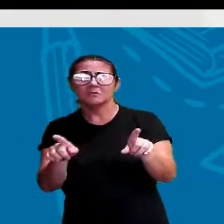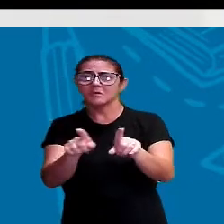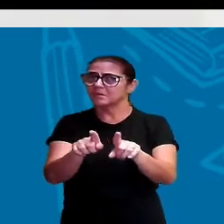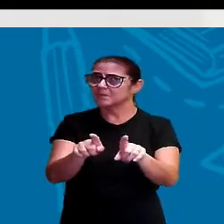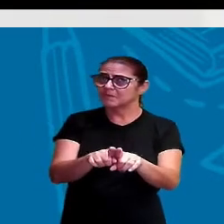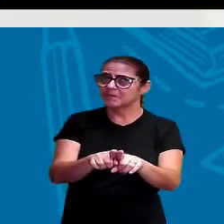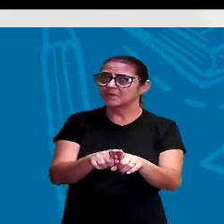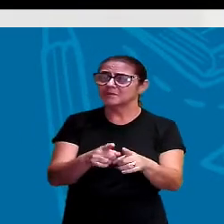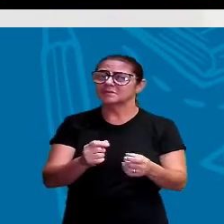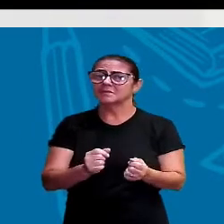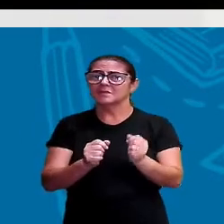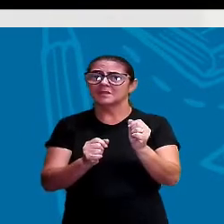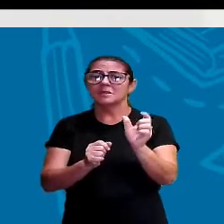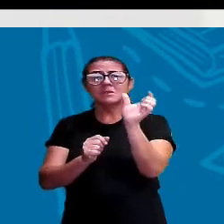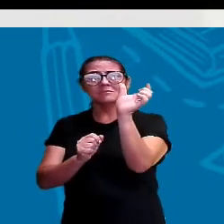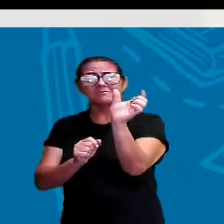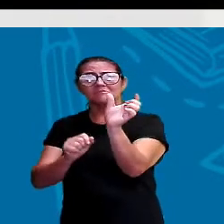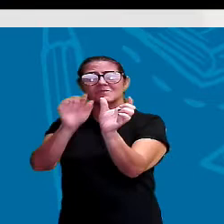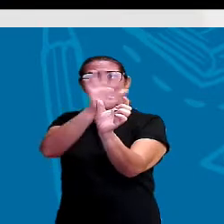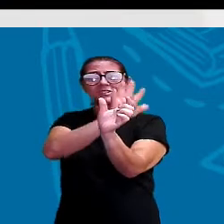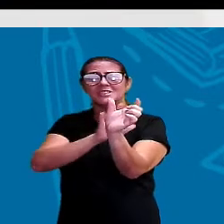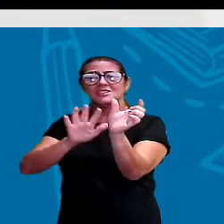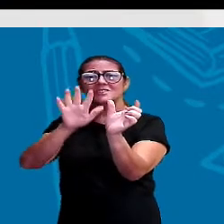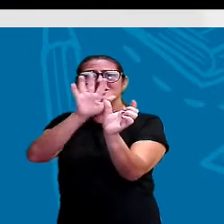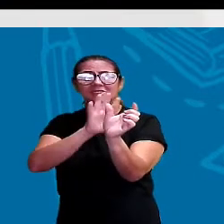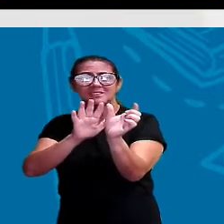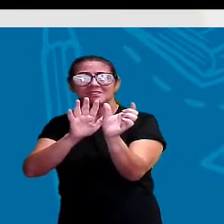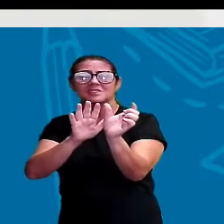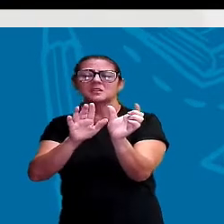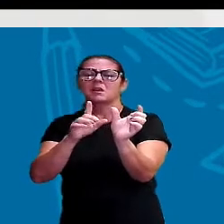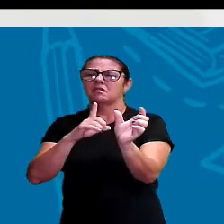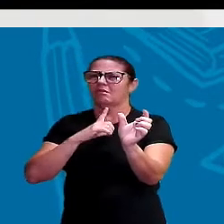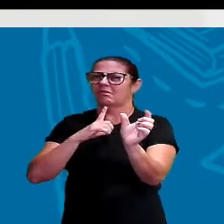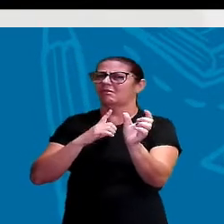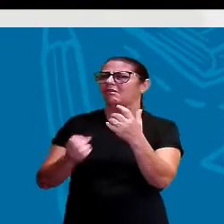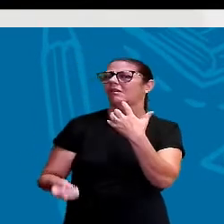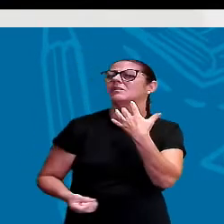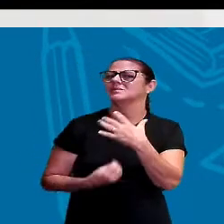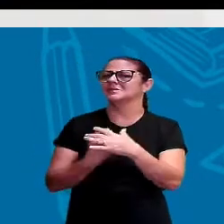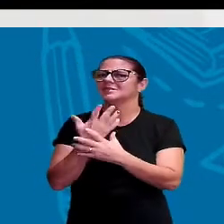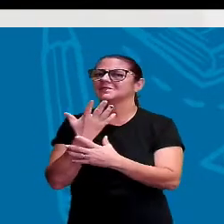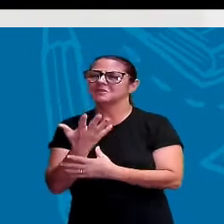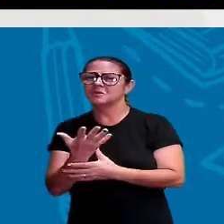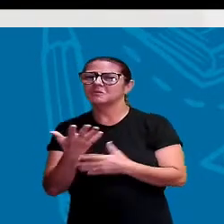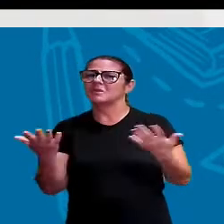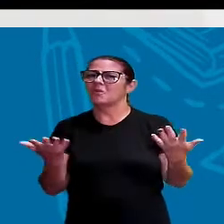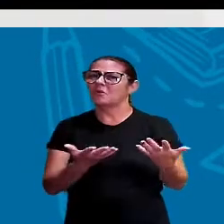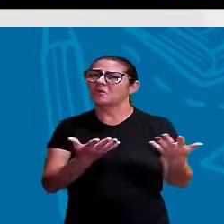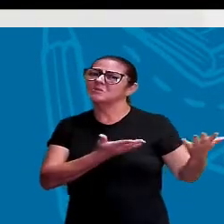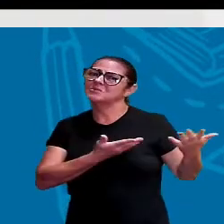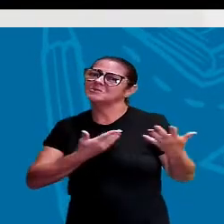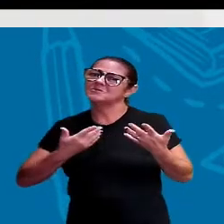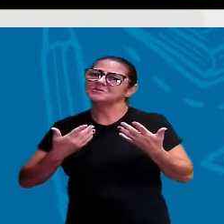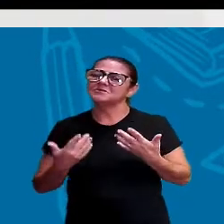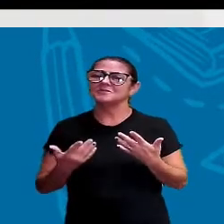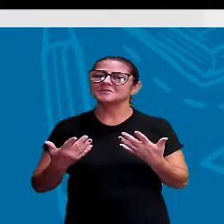formação aí da charge. Então, a gente tem várias coisas também para descobrir. Então, convido você a partir de agora para